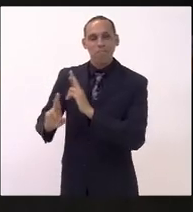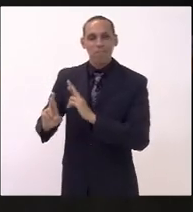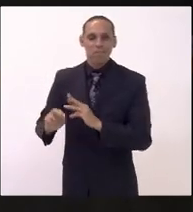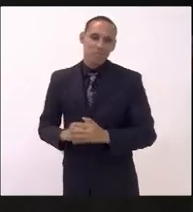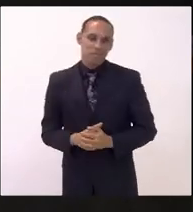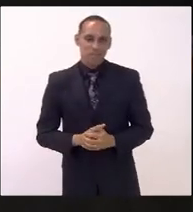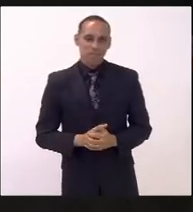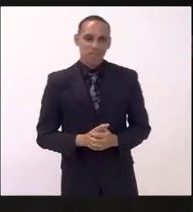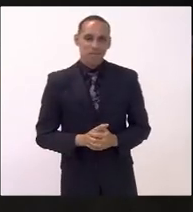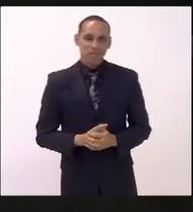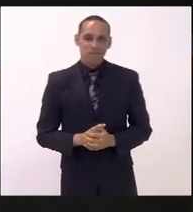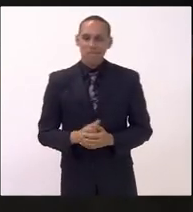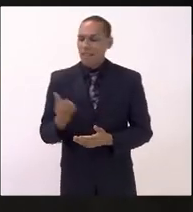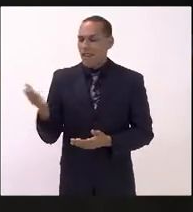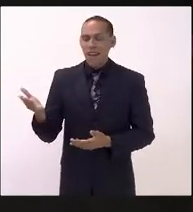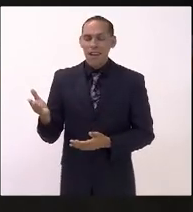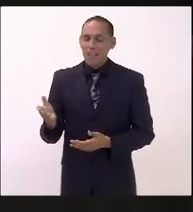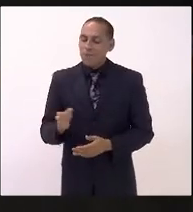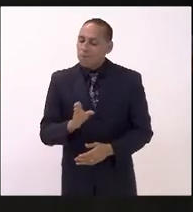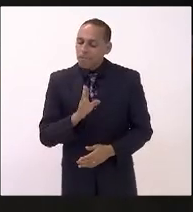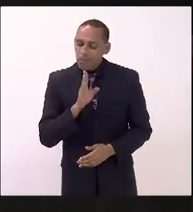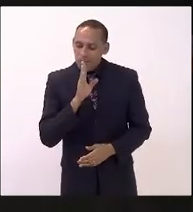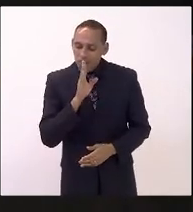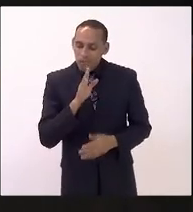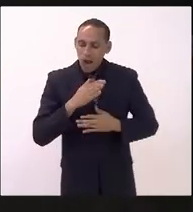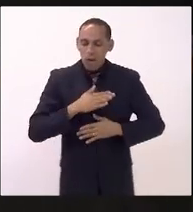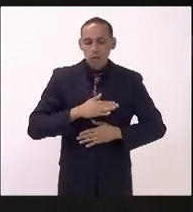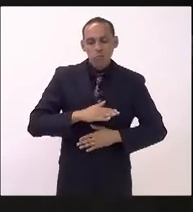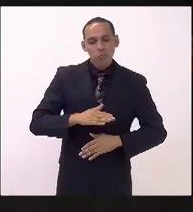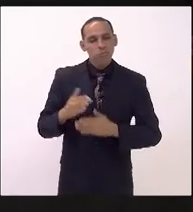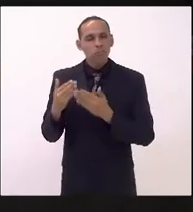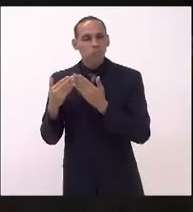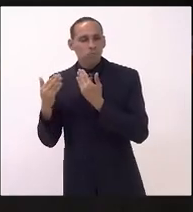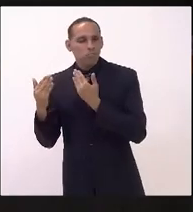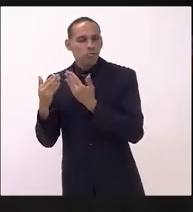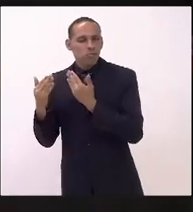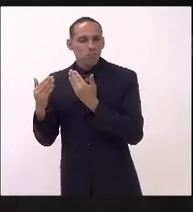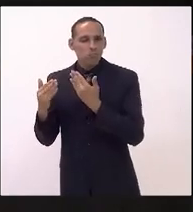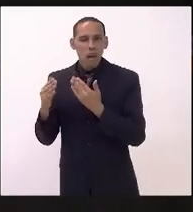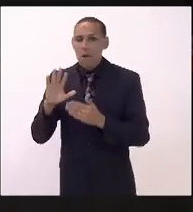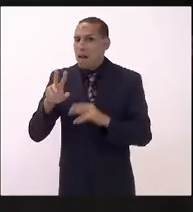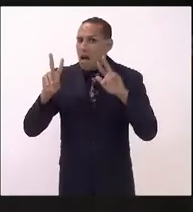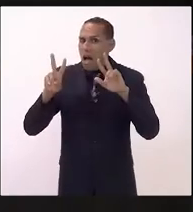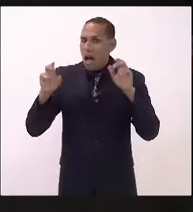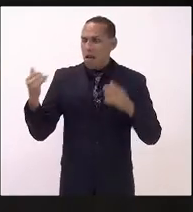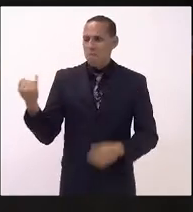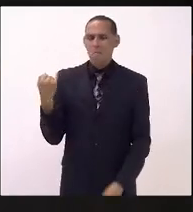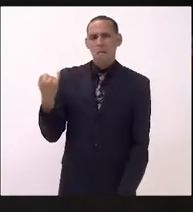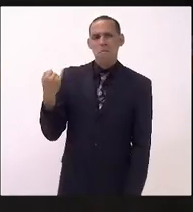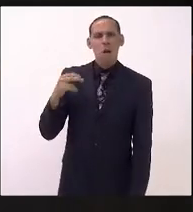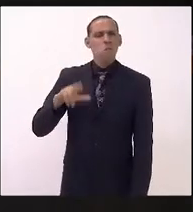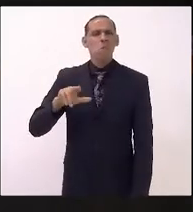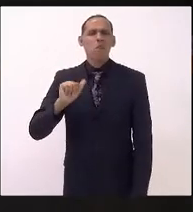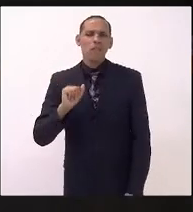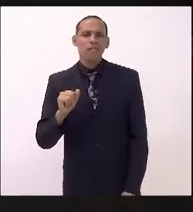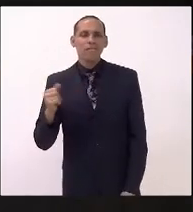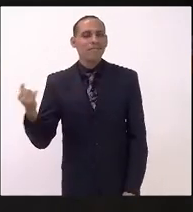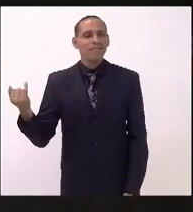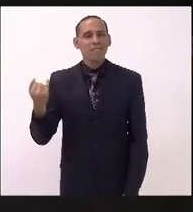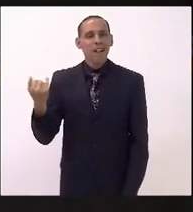Como é que ela, quietinha, conversava comigo, não tratava desse assunto, ela nunca me falou da filiação, engraçado